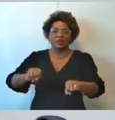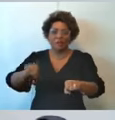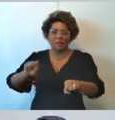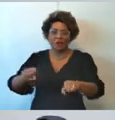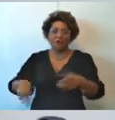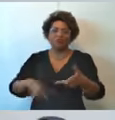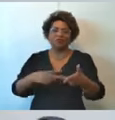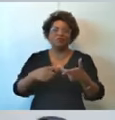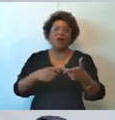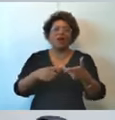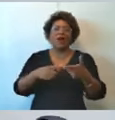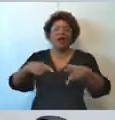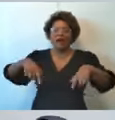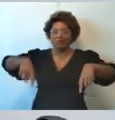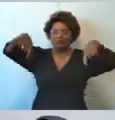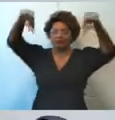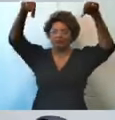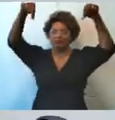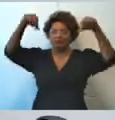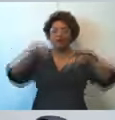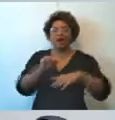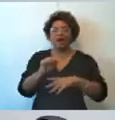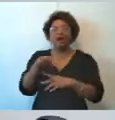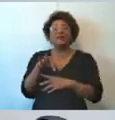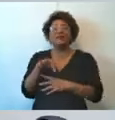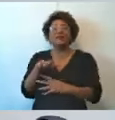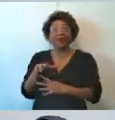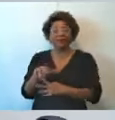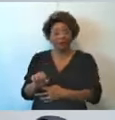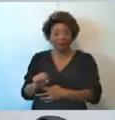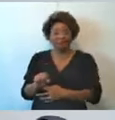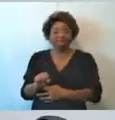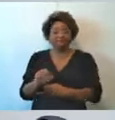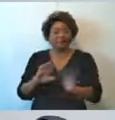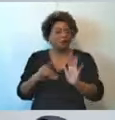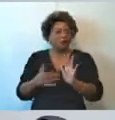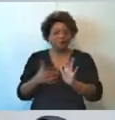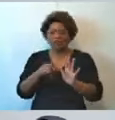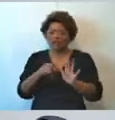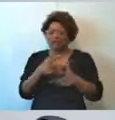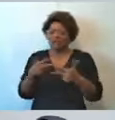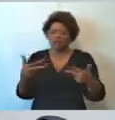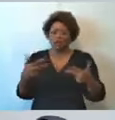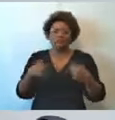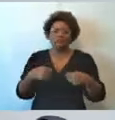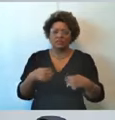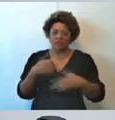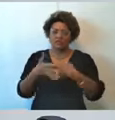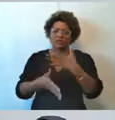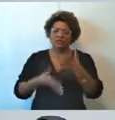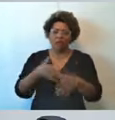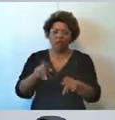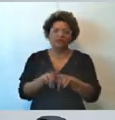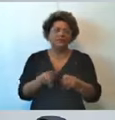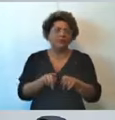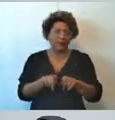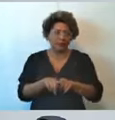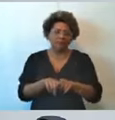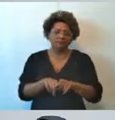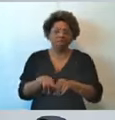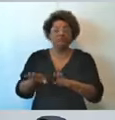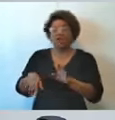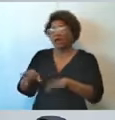reaver também. Nem que seja o prefeito Álvaro Damião sancionar um decreto, alguma coisa lá, pelo menos quem